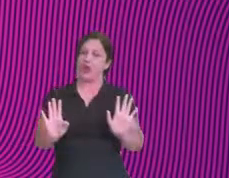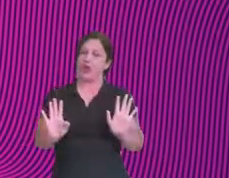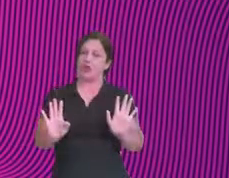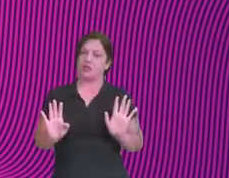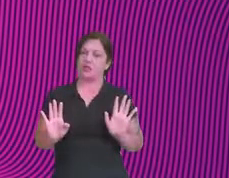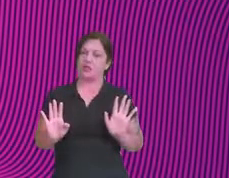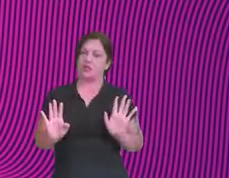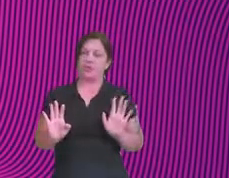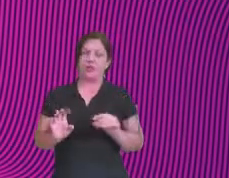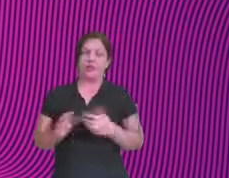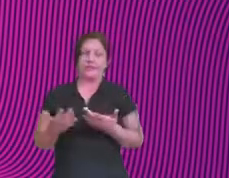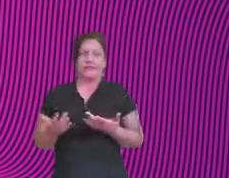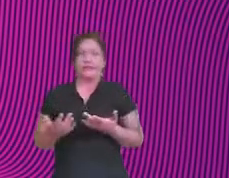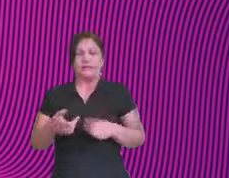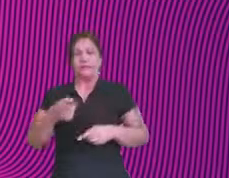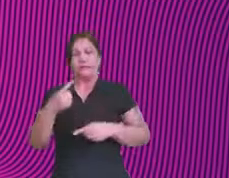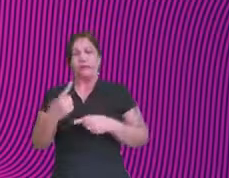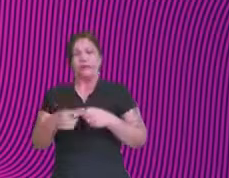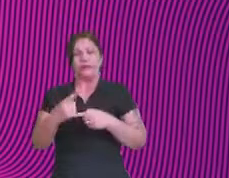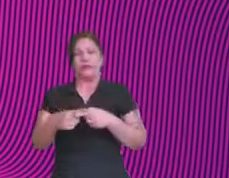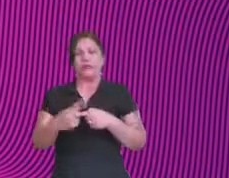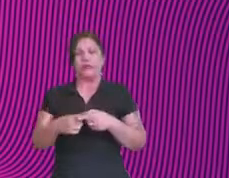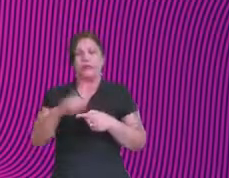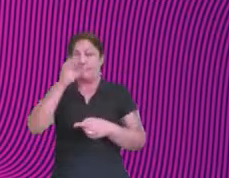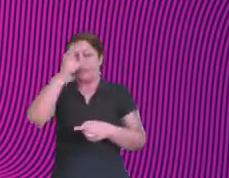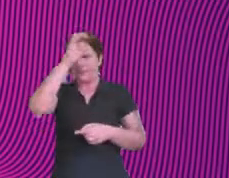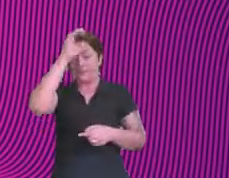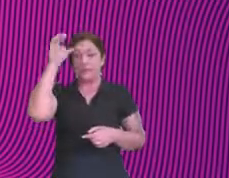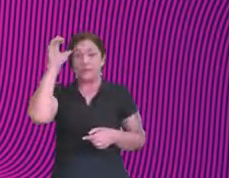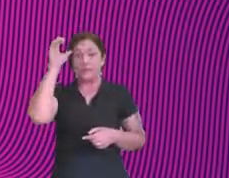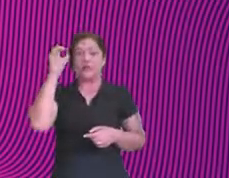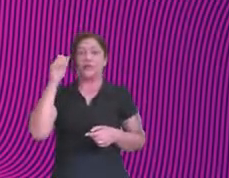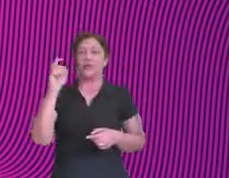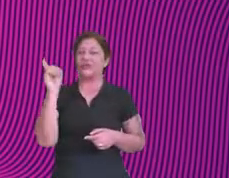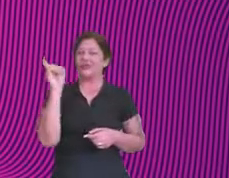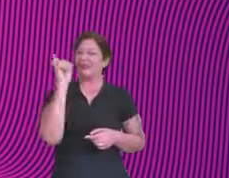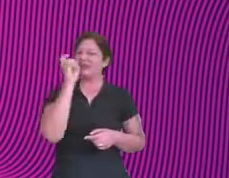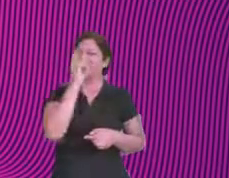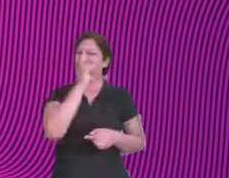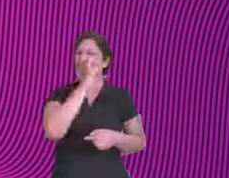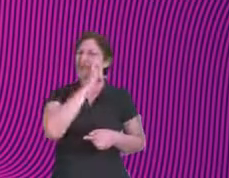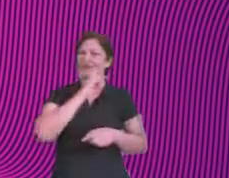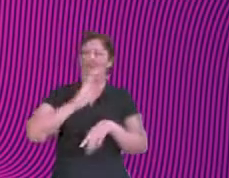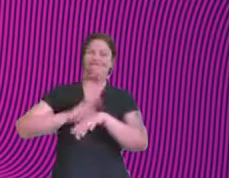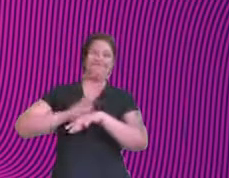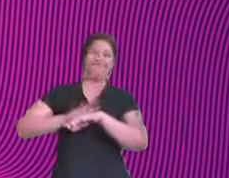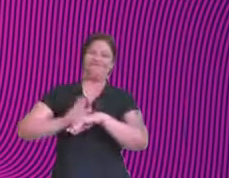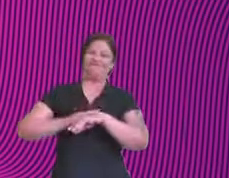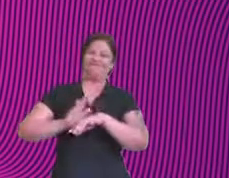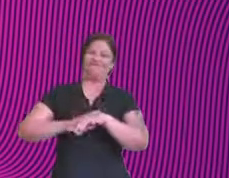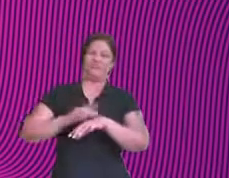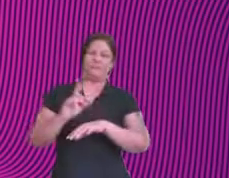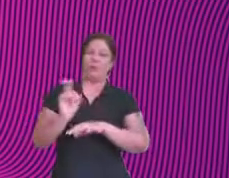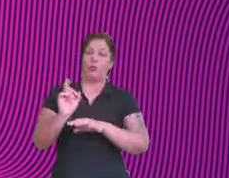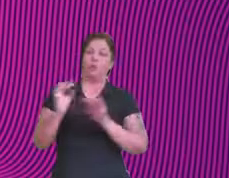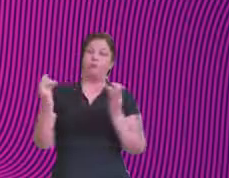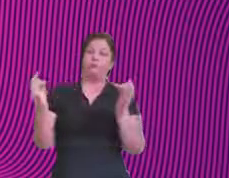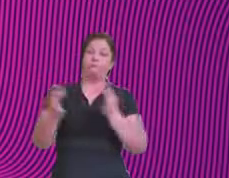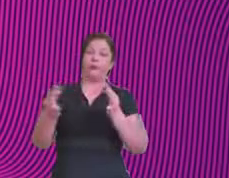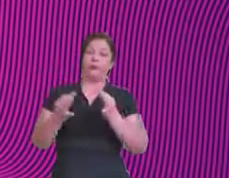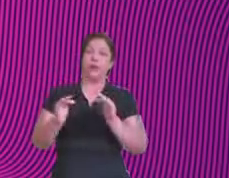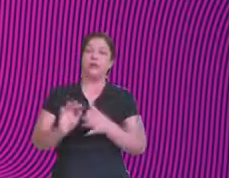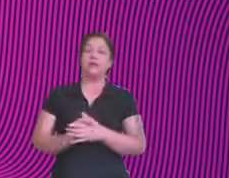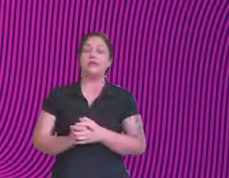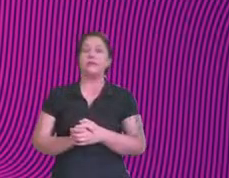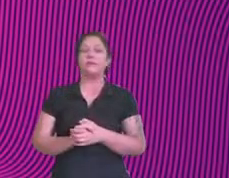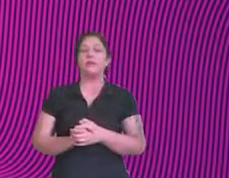ascites refratárias, pacientes de difícil manejo, mais uma questão paliativa. Normalmente são feitos a cada 3 ciclos ou 2 ciclos